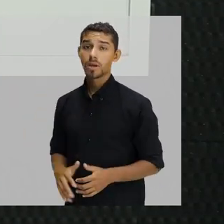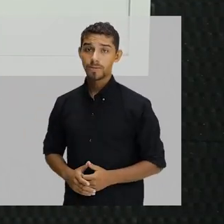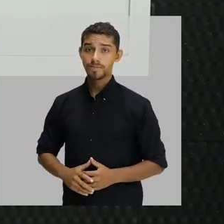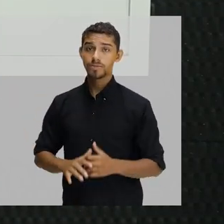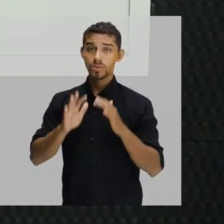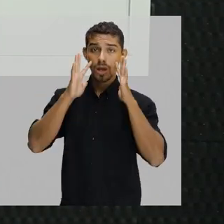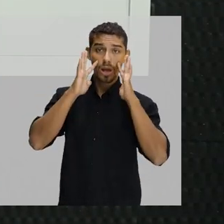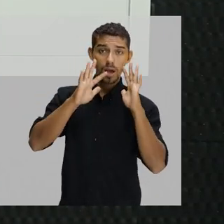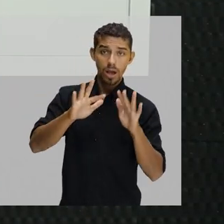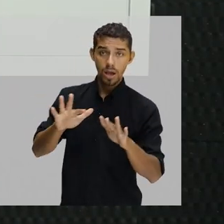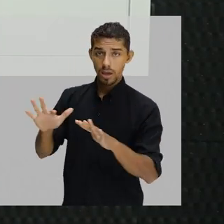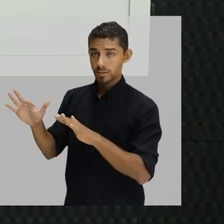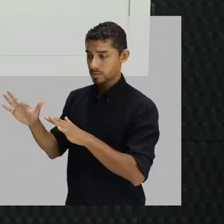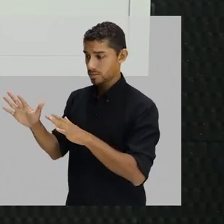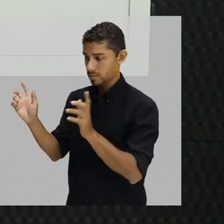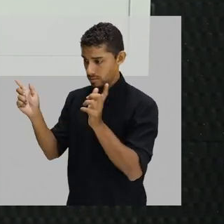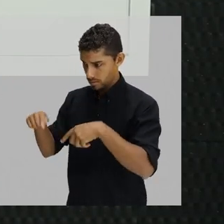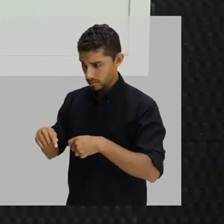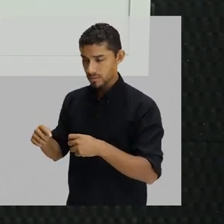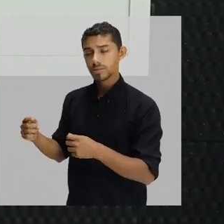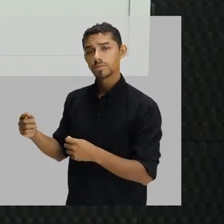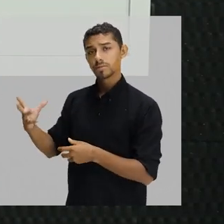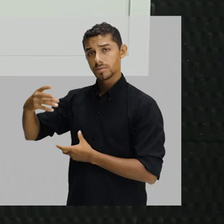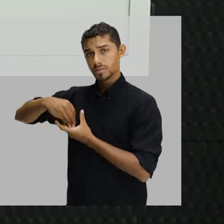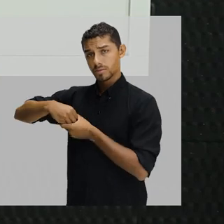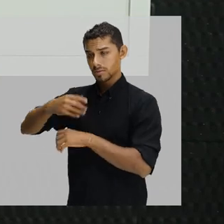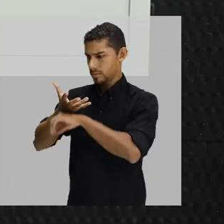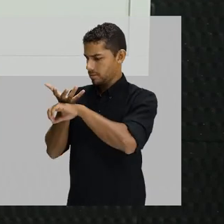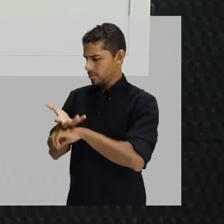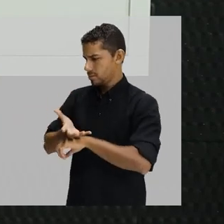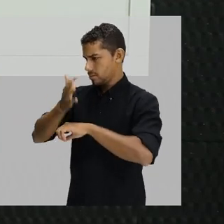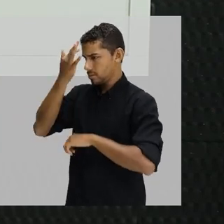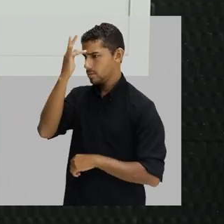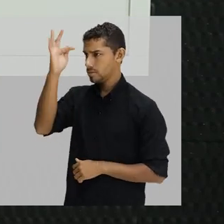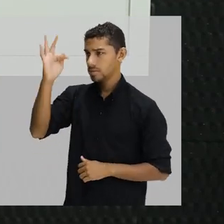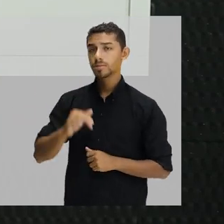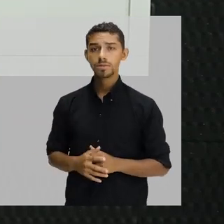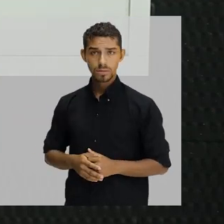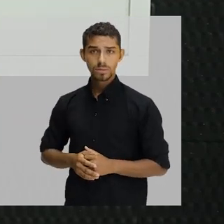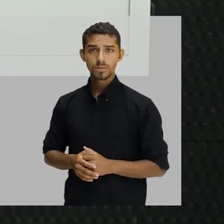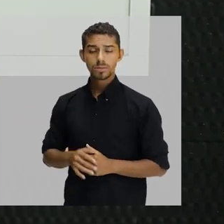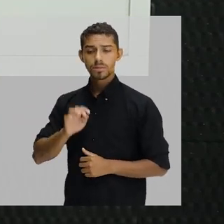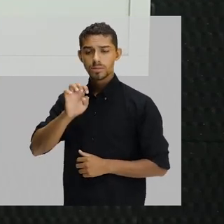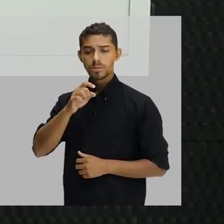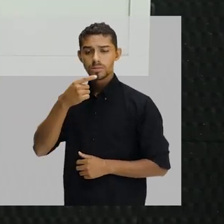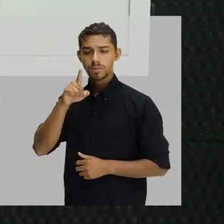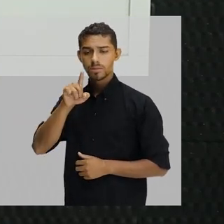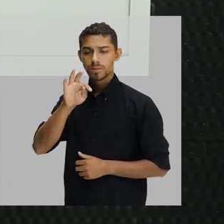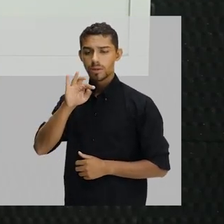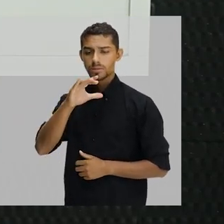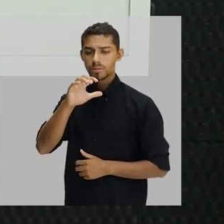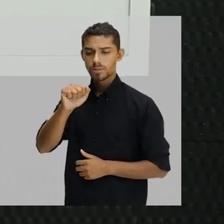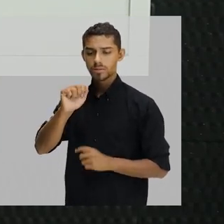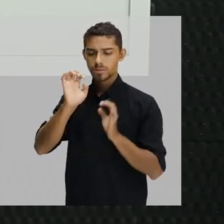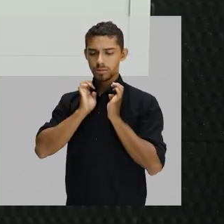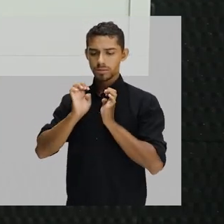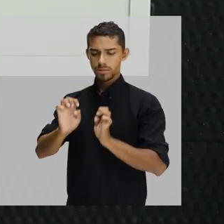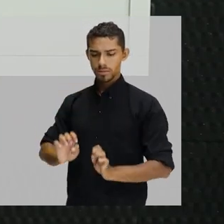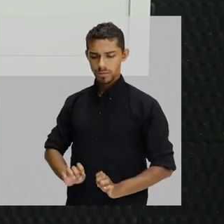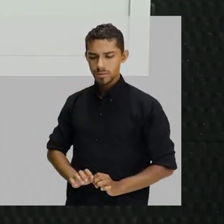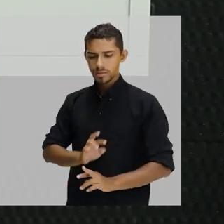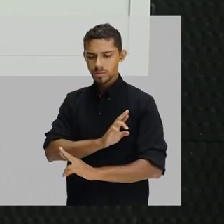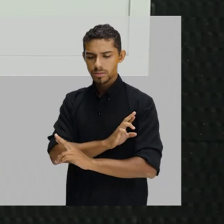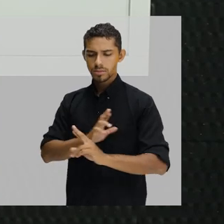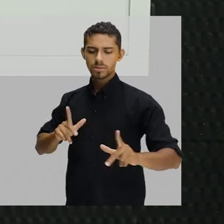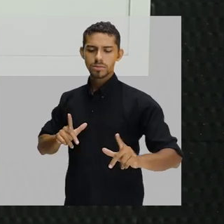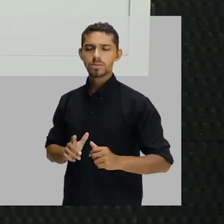senhores, quando nós estamos dentro da filosofia, a ética e a moralidade elas vão se diferenciar, tá certo? Então vamos